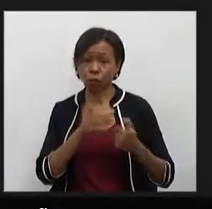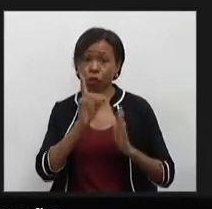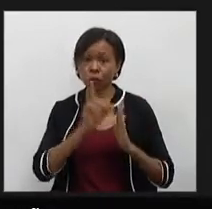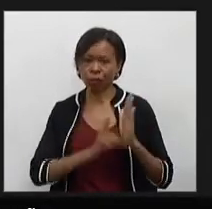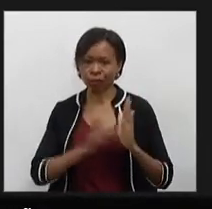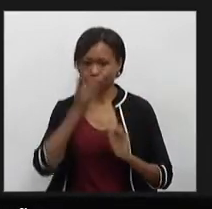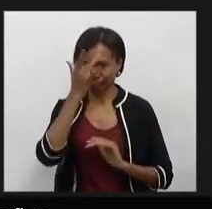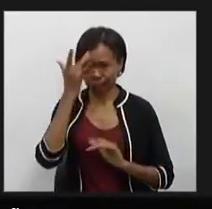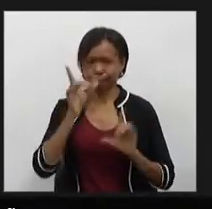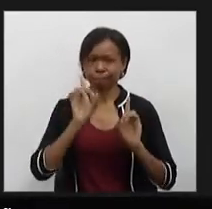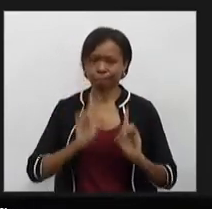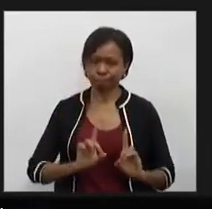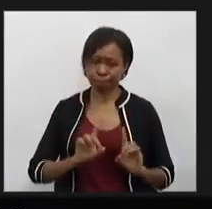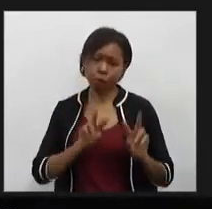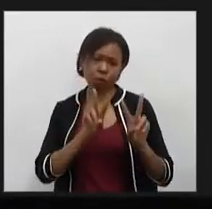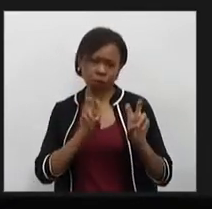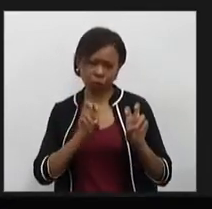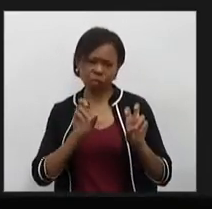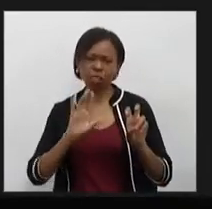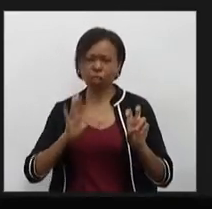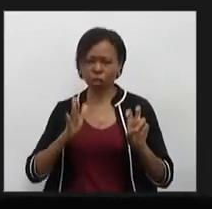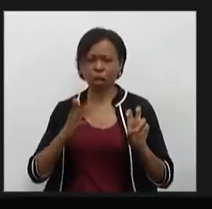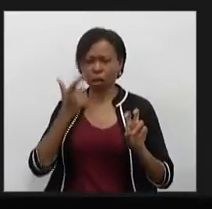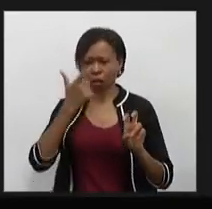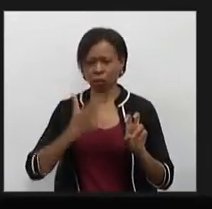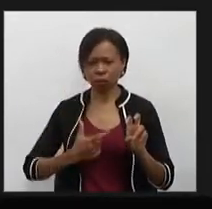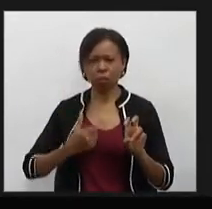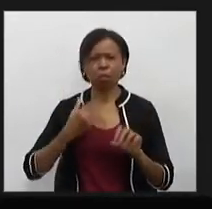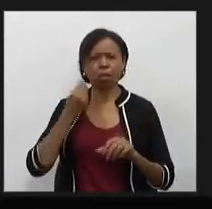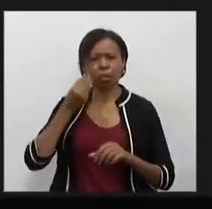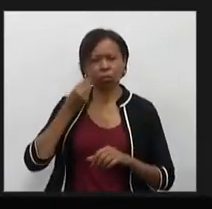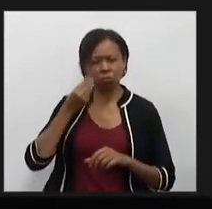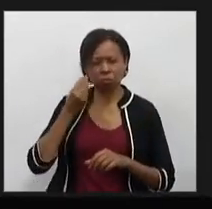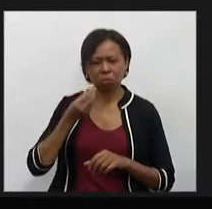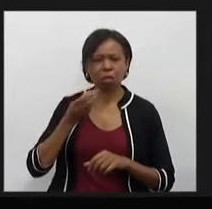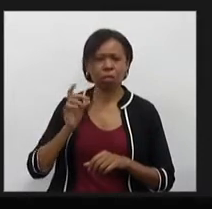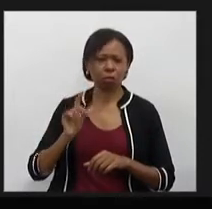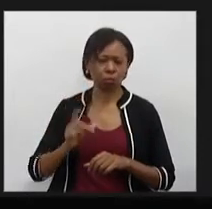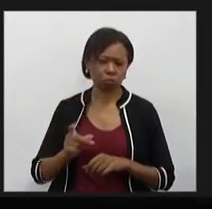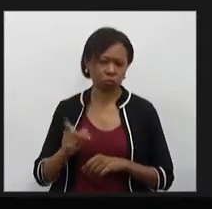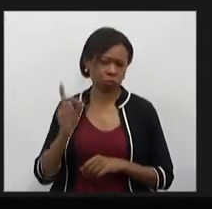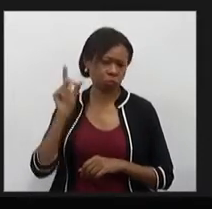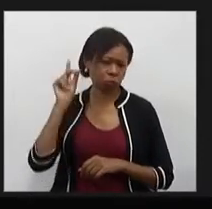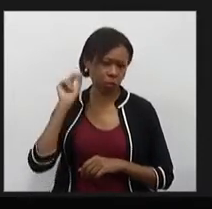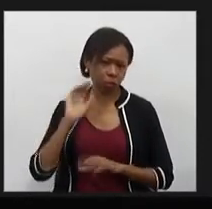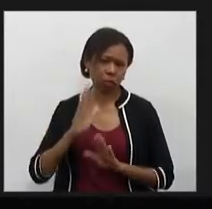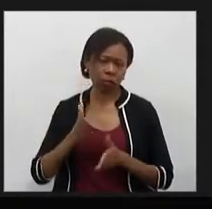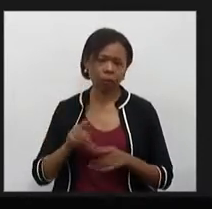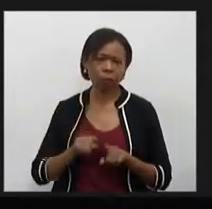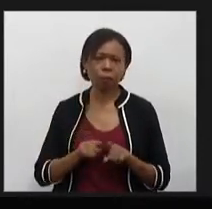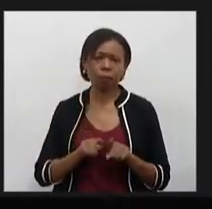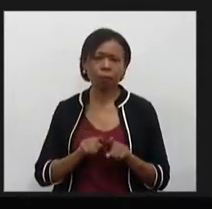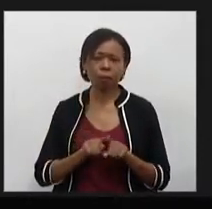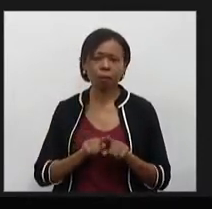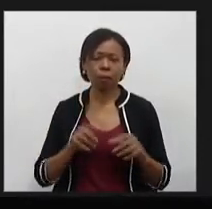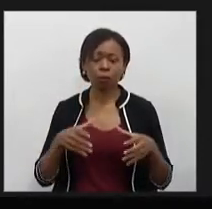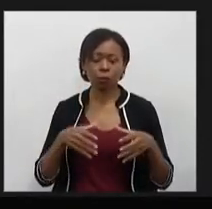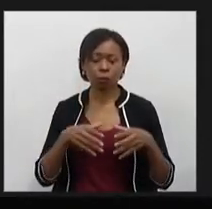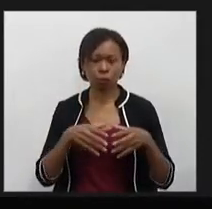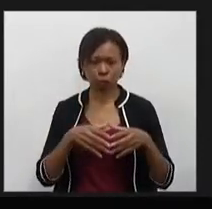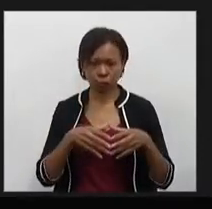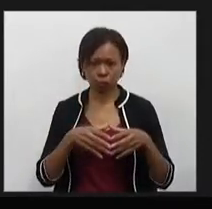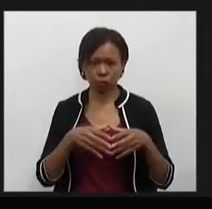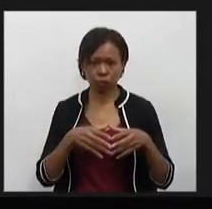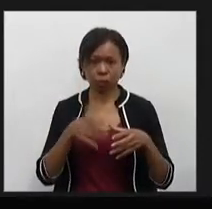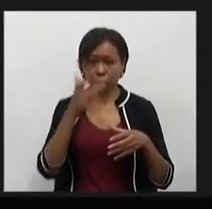gente está acostumado a lidar. Queria enaltecer também o trabalho que vem sendo feito pela Comissão de Defesa da Pessoa com Deficiência